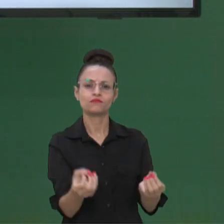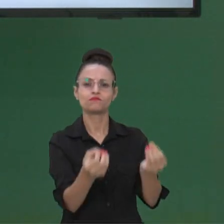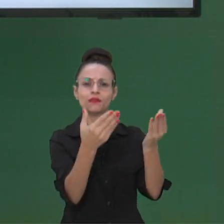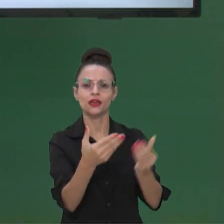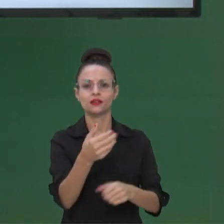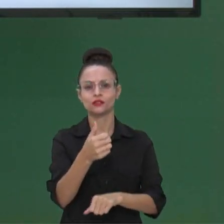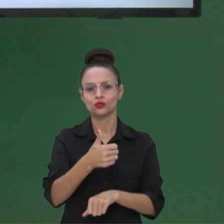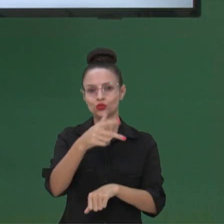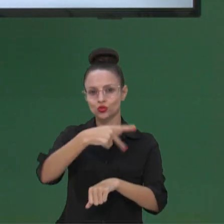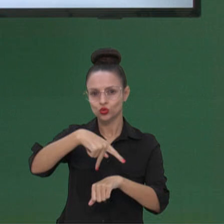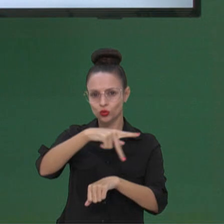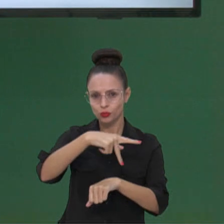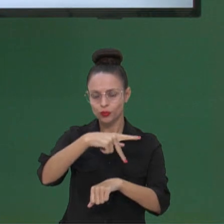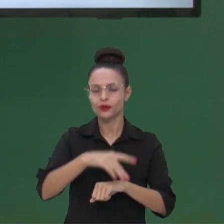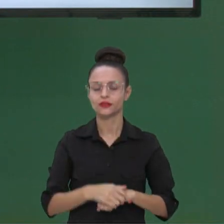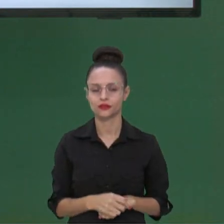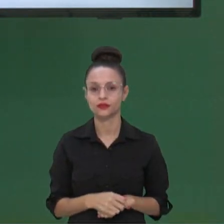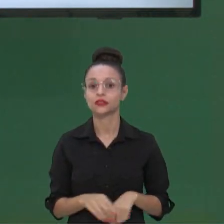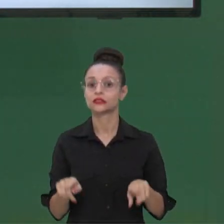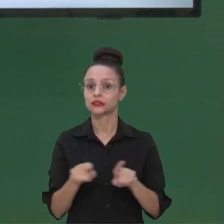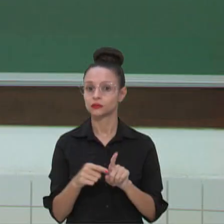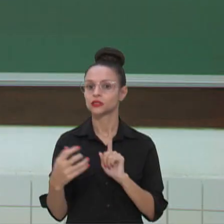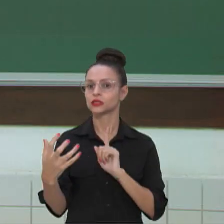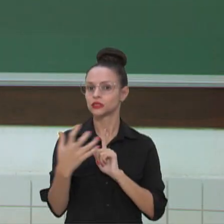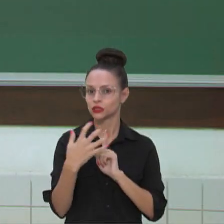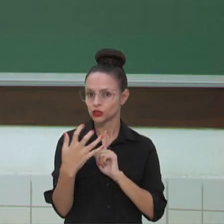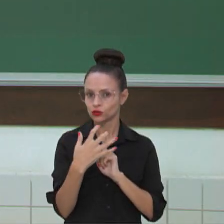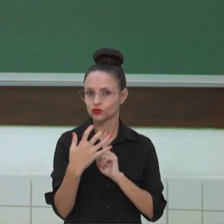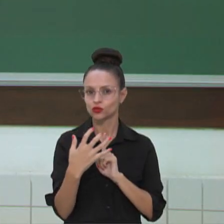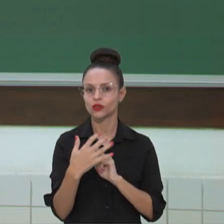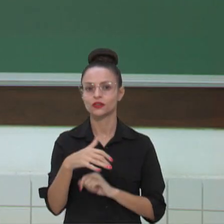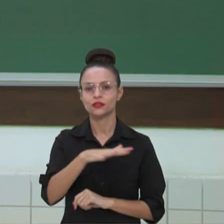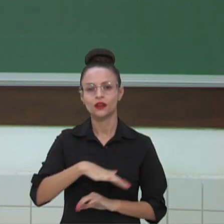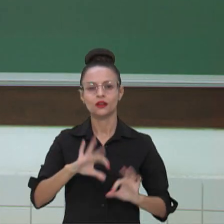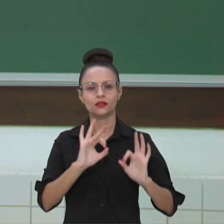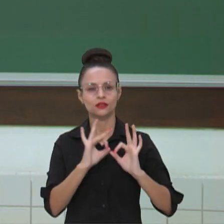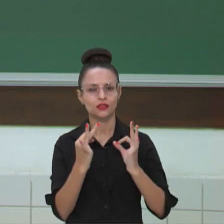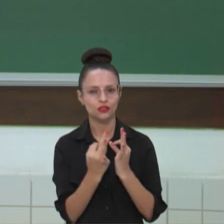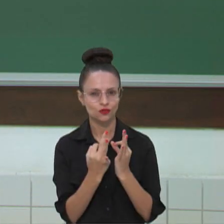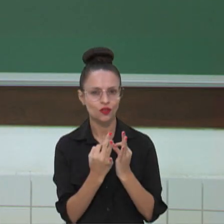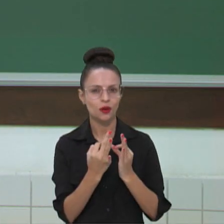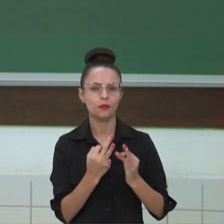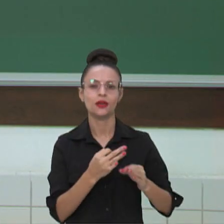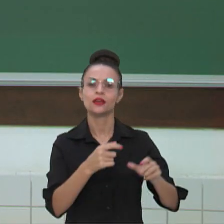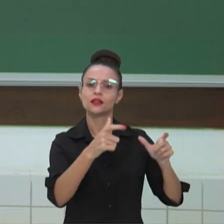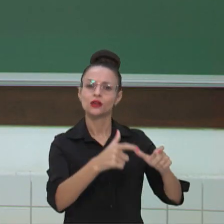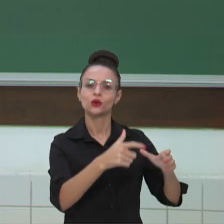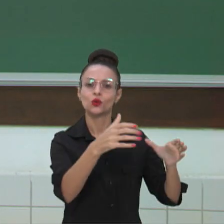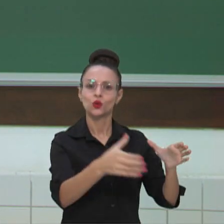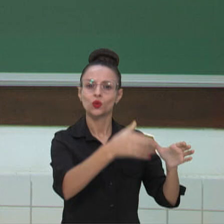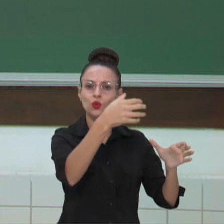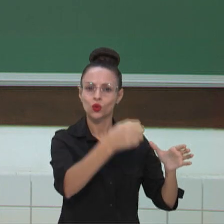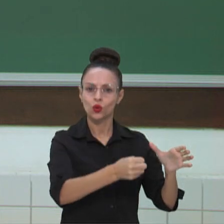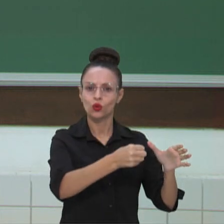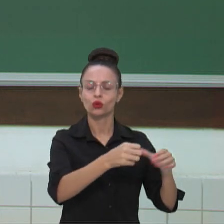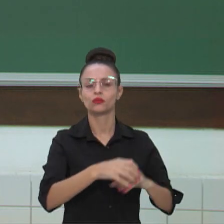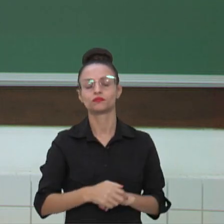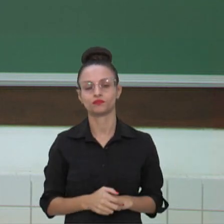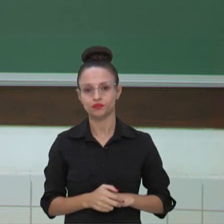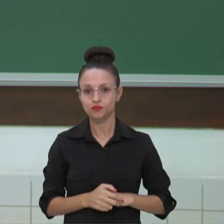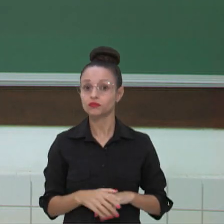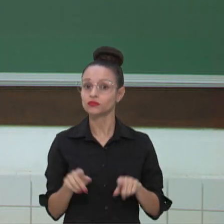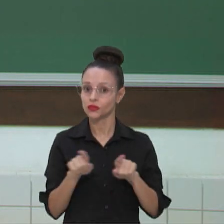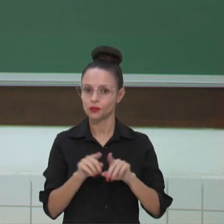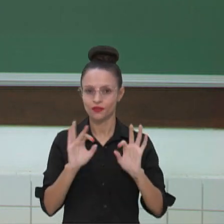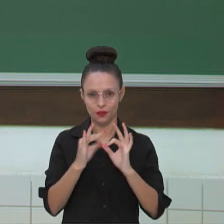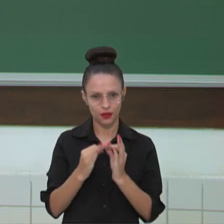Então, evidência também da forte influência das famílias puritanas na colônia. Não, além das famílias